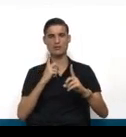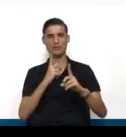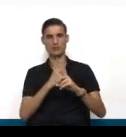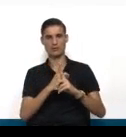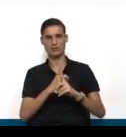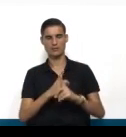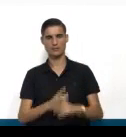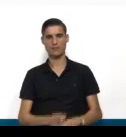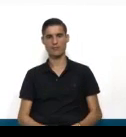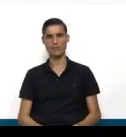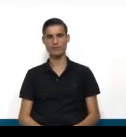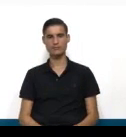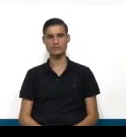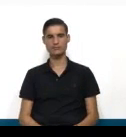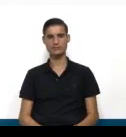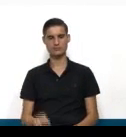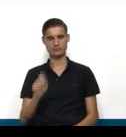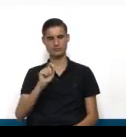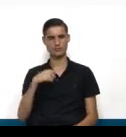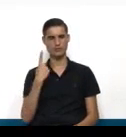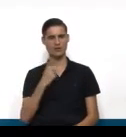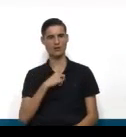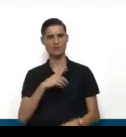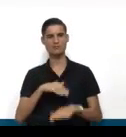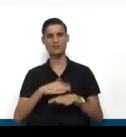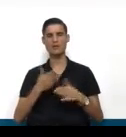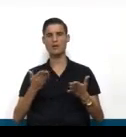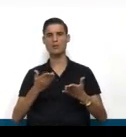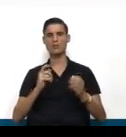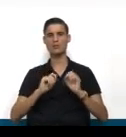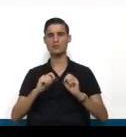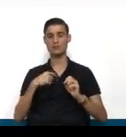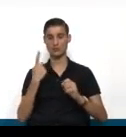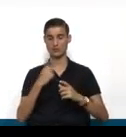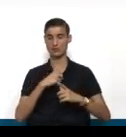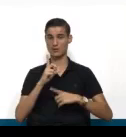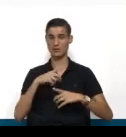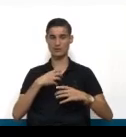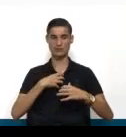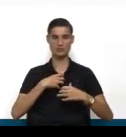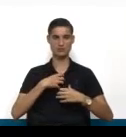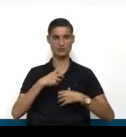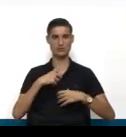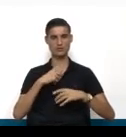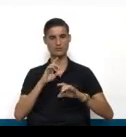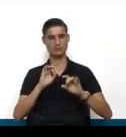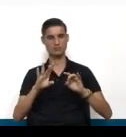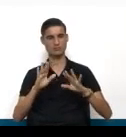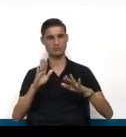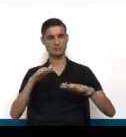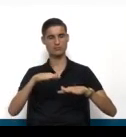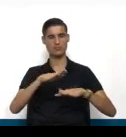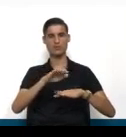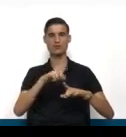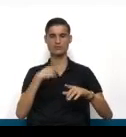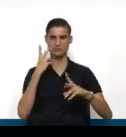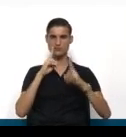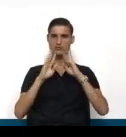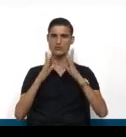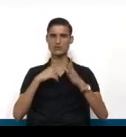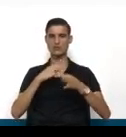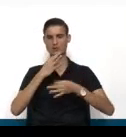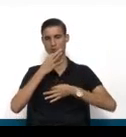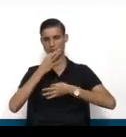encontrar, tá? O que nós temos mais aqui, né? Aqui a gente tem a forma de uma equação da onda, que foi aquilo que nós já